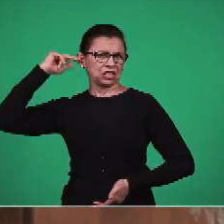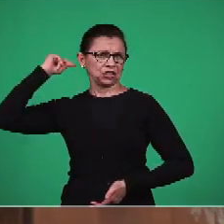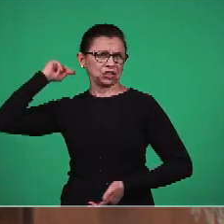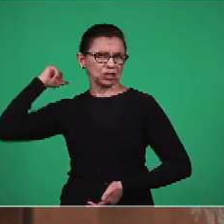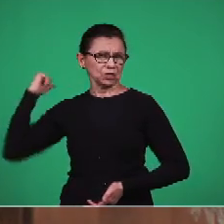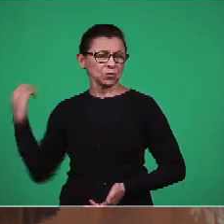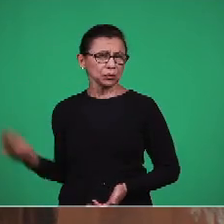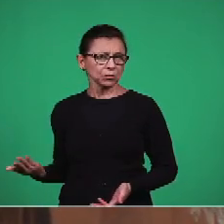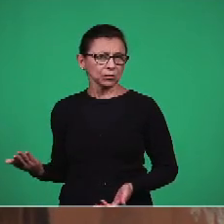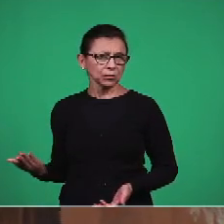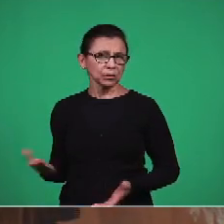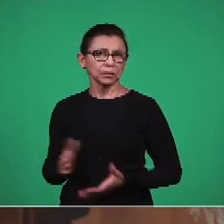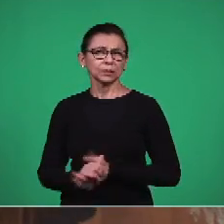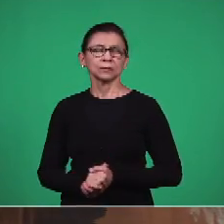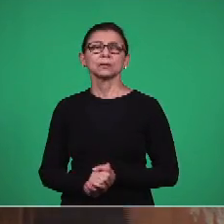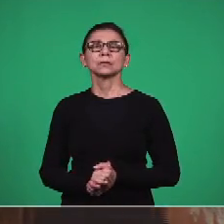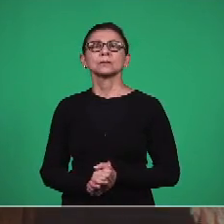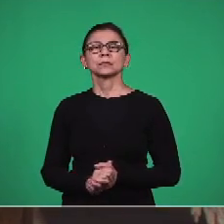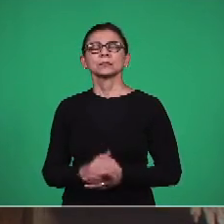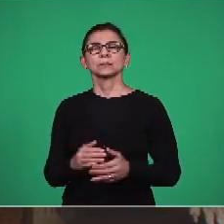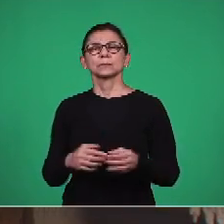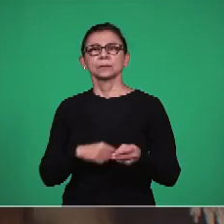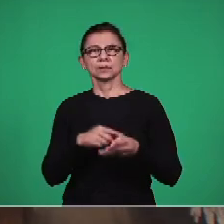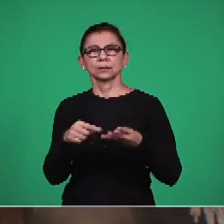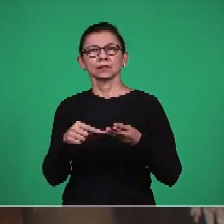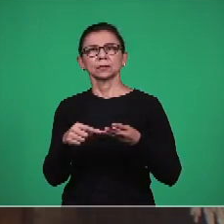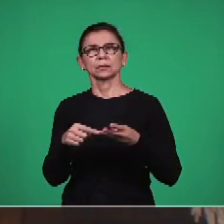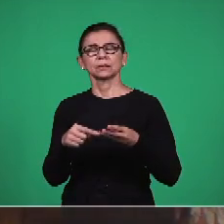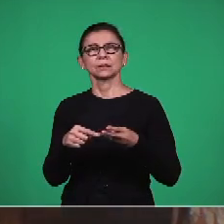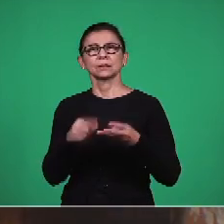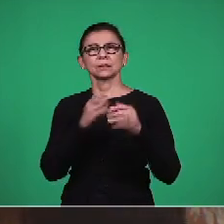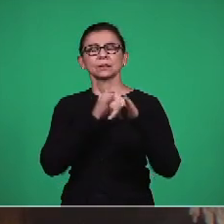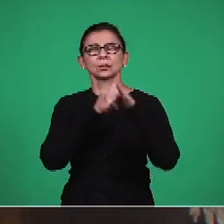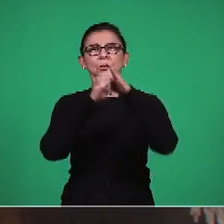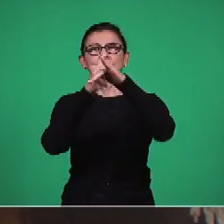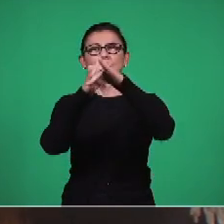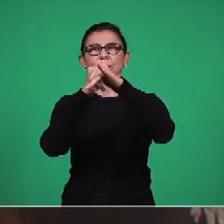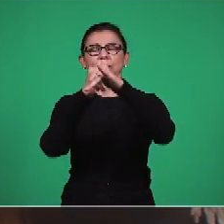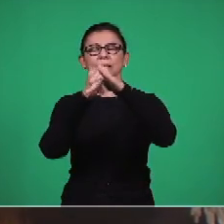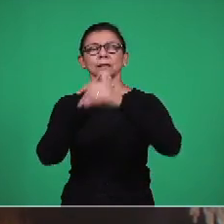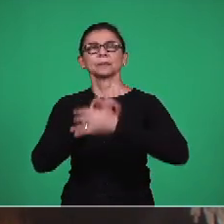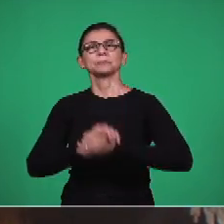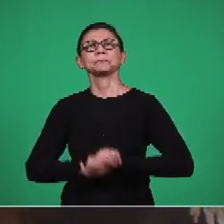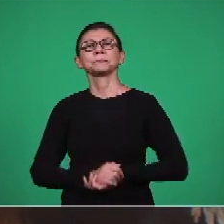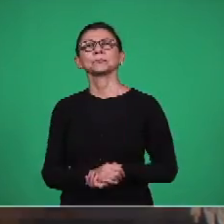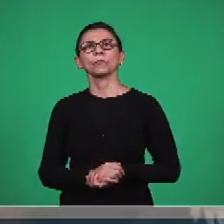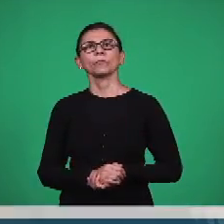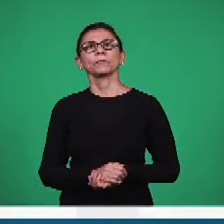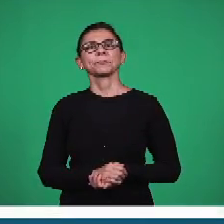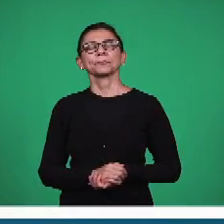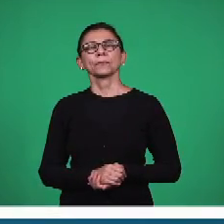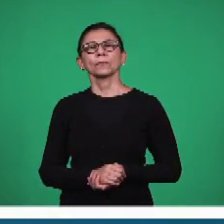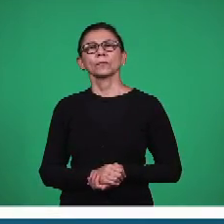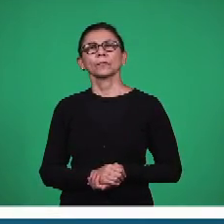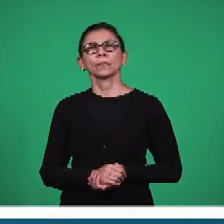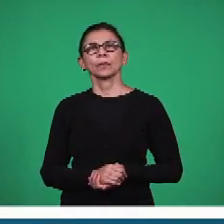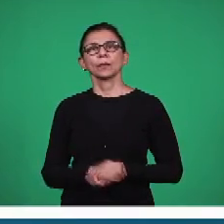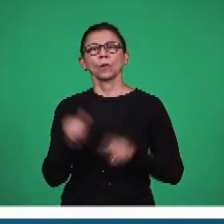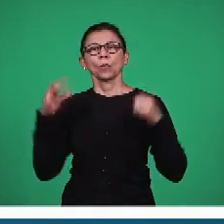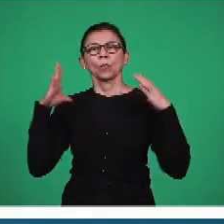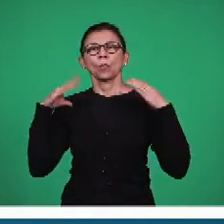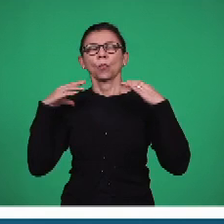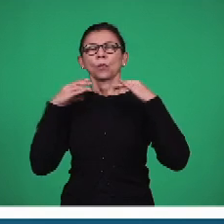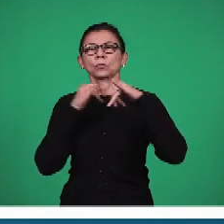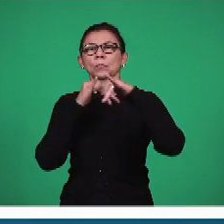última. Trombeta. A última trombeta foi o sinal. A terceira. A terceira aqui diz o seguinte, o terceiro anjo tocou a sua trombeta e caiu do céu